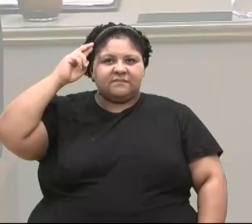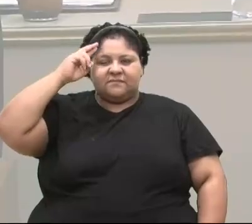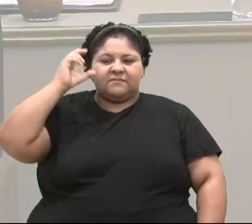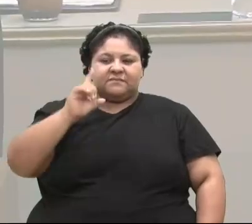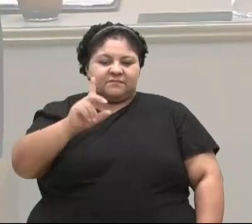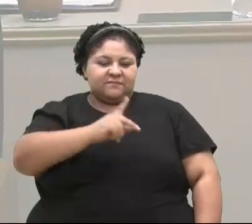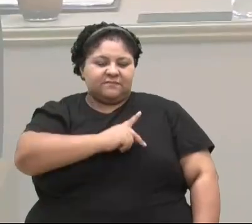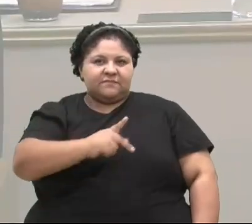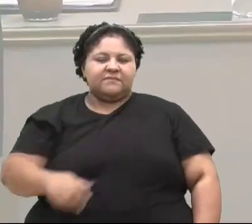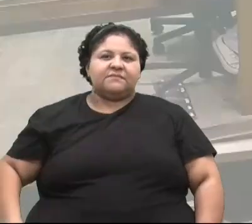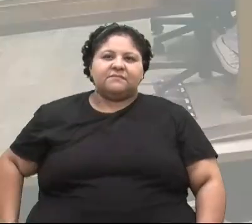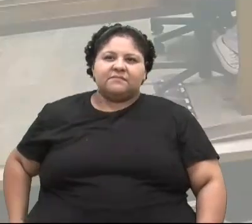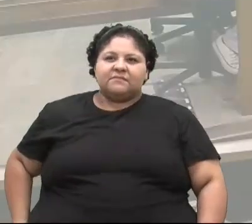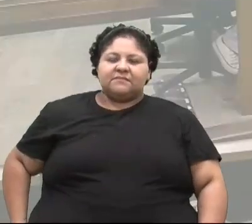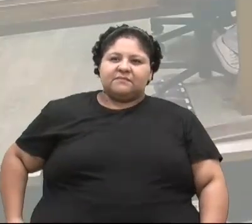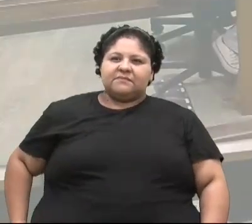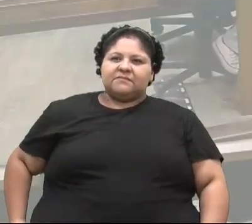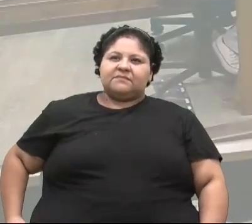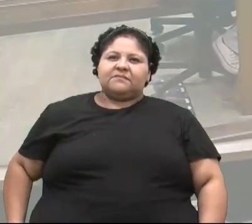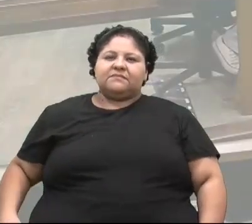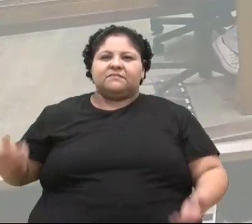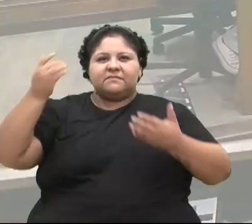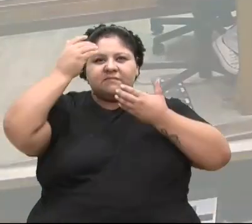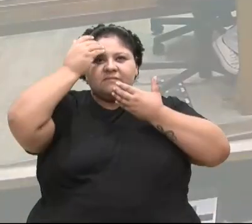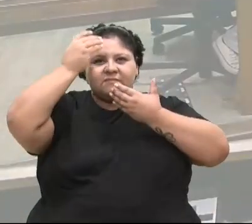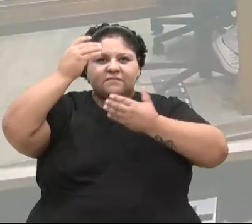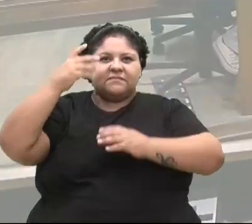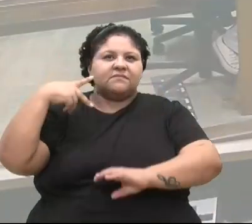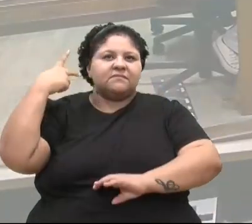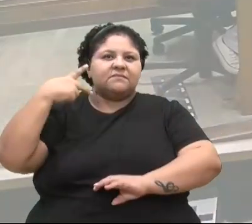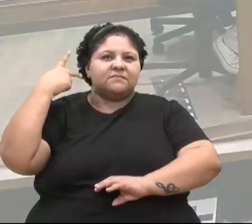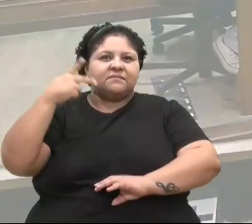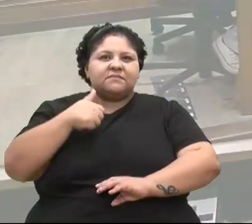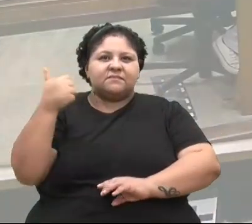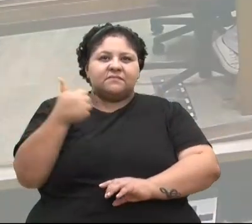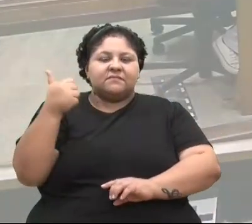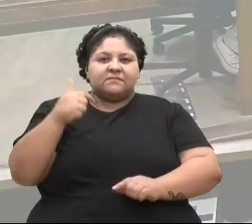Era isso, senhora presidente. Obrigada, vereador Cadore. Em primeira discussão.